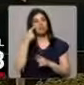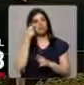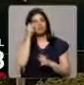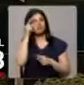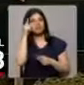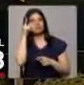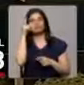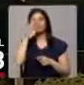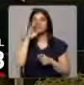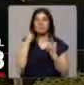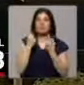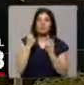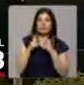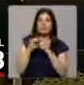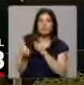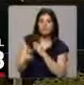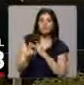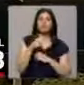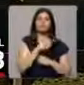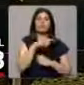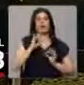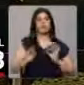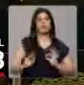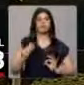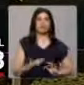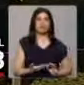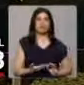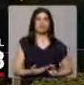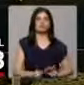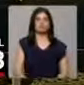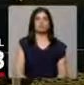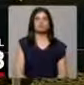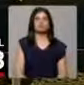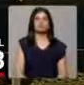qualquer situação que possa de novo exigir a atuação da Proteção Civil e dos bombeiros